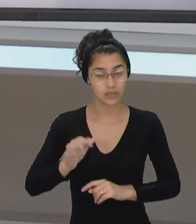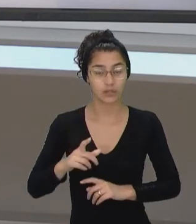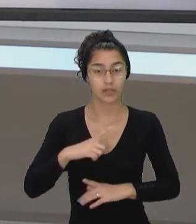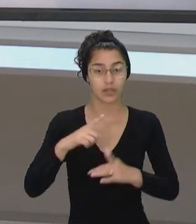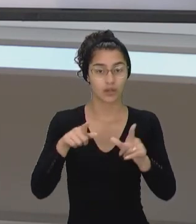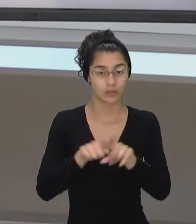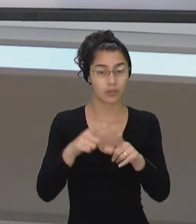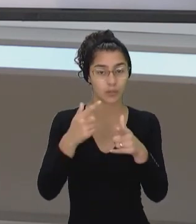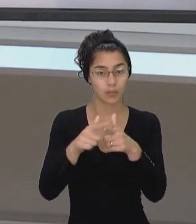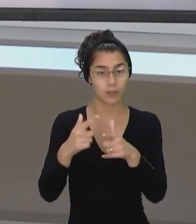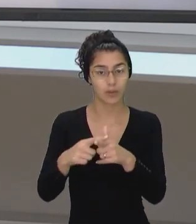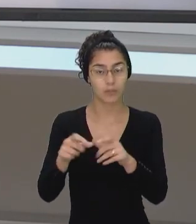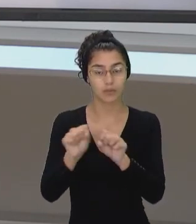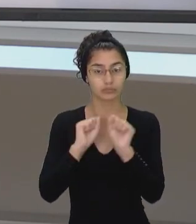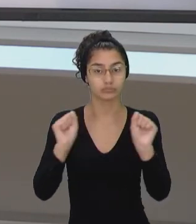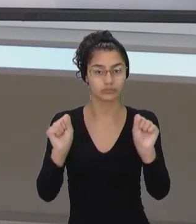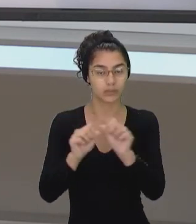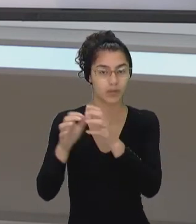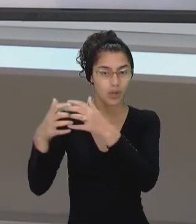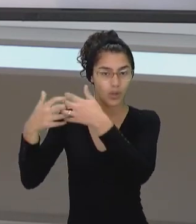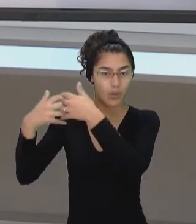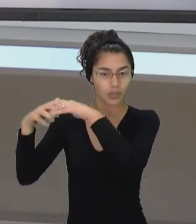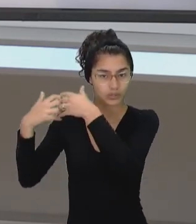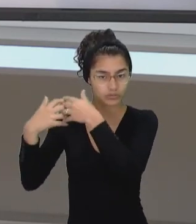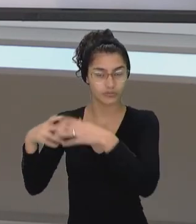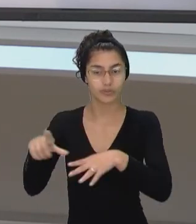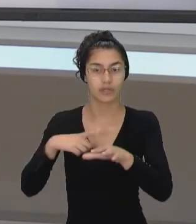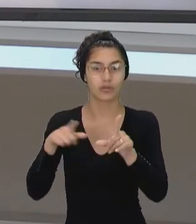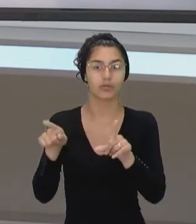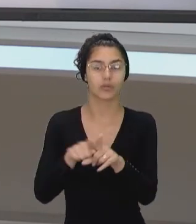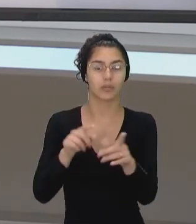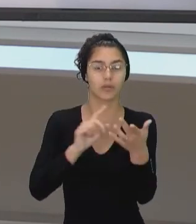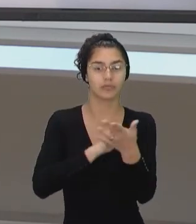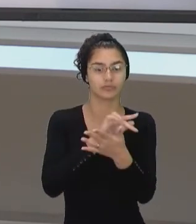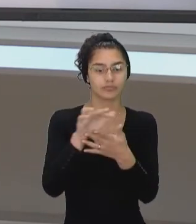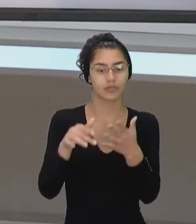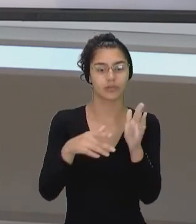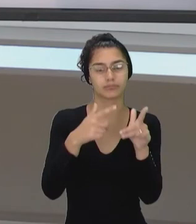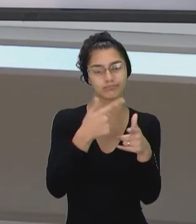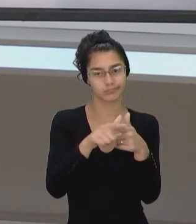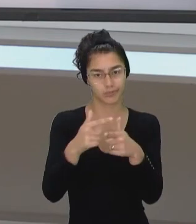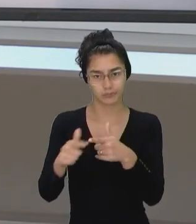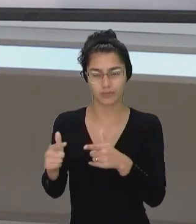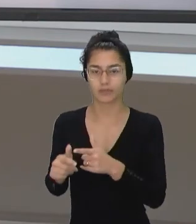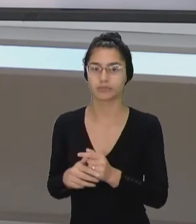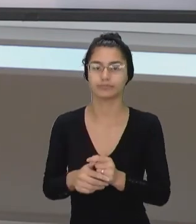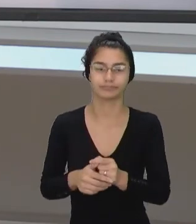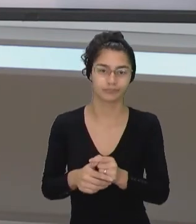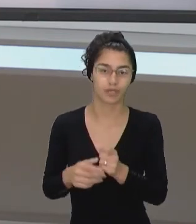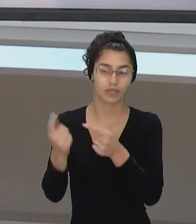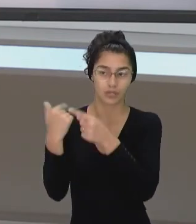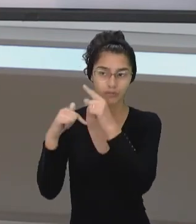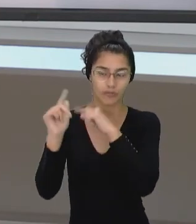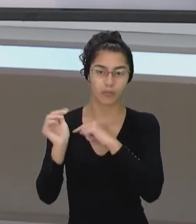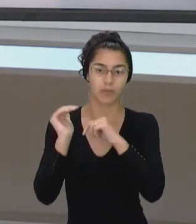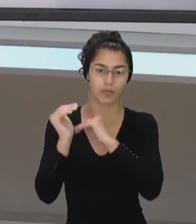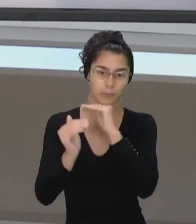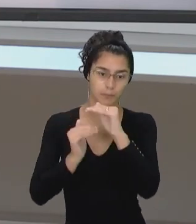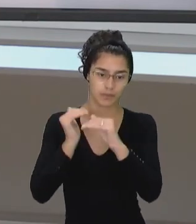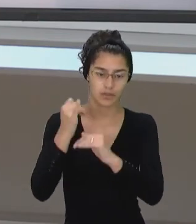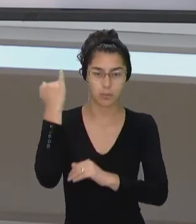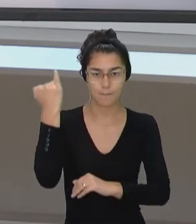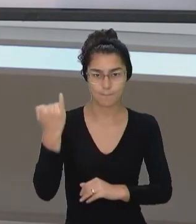aí também o sistema cognitivo, né? E eu tenho uma série aí de problemas, né, sendo desencadeados pelo processo